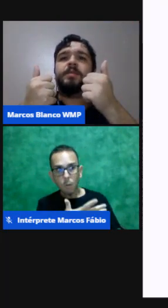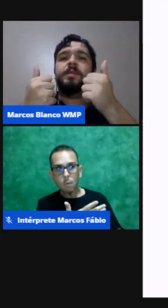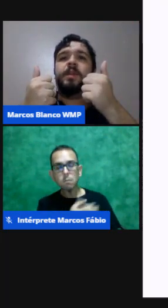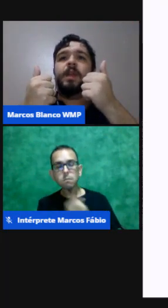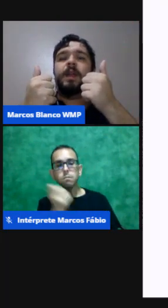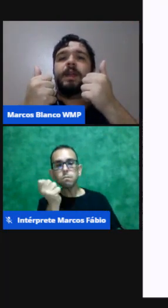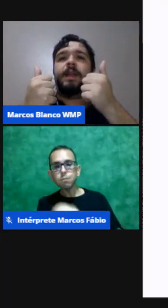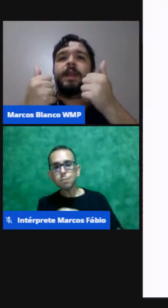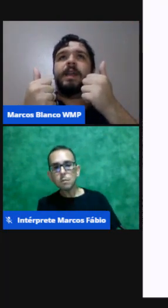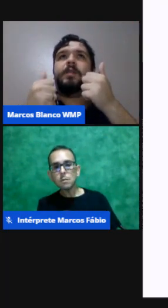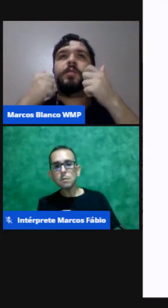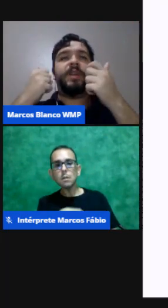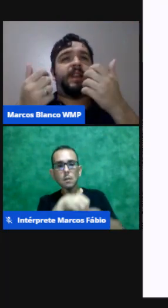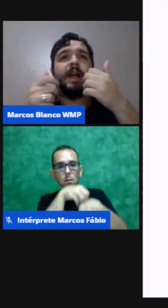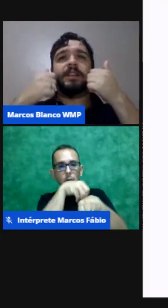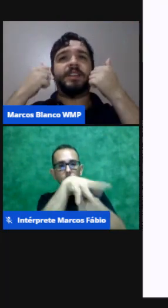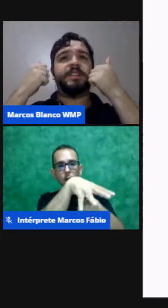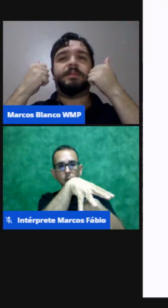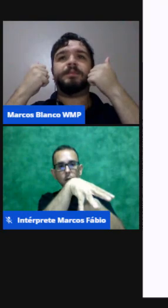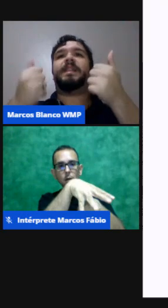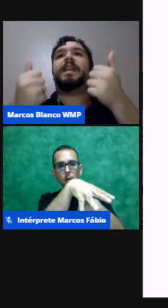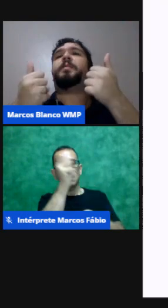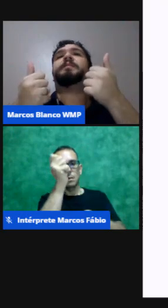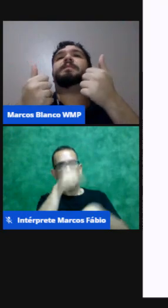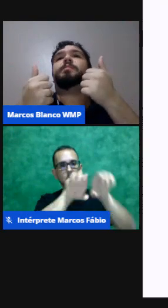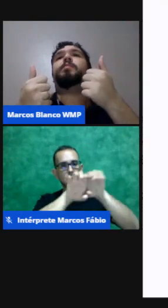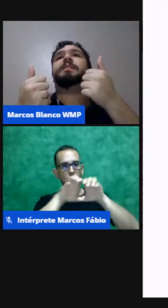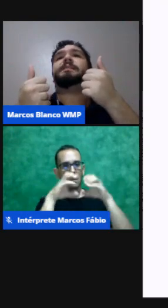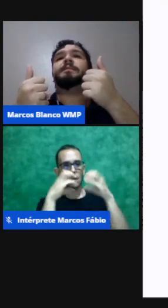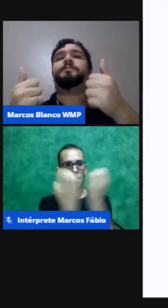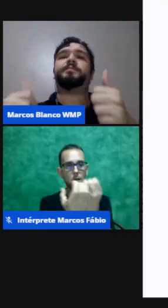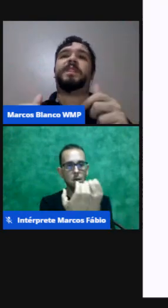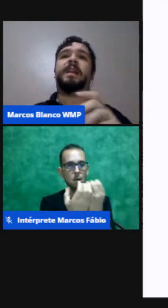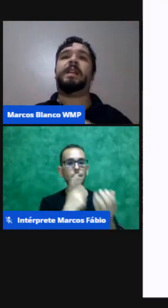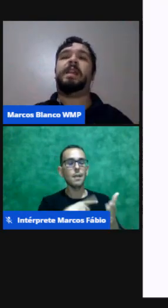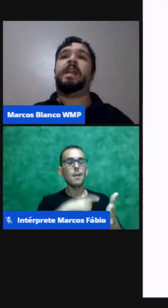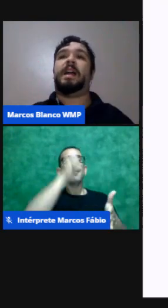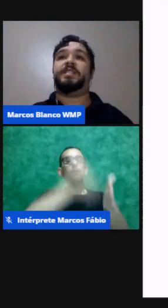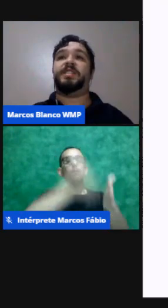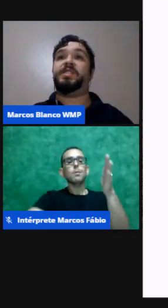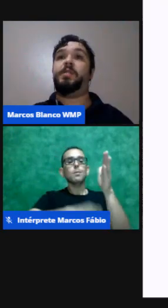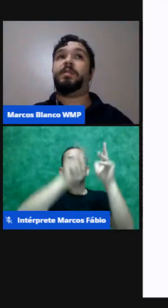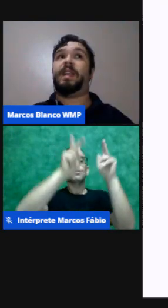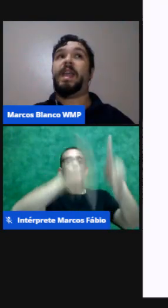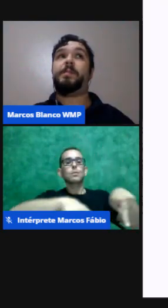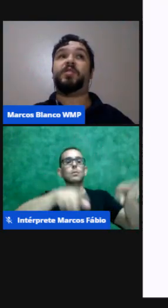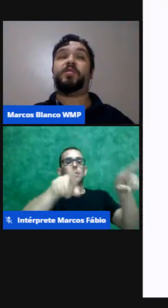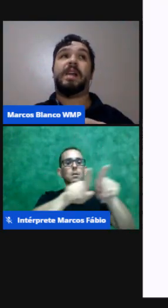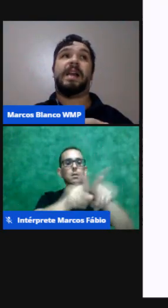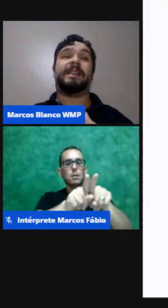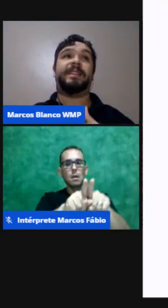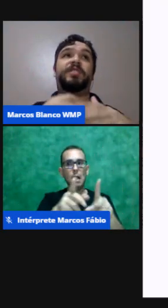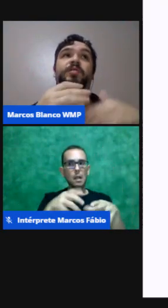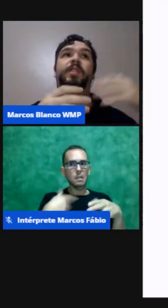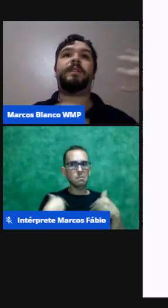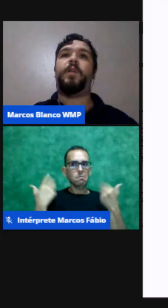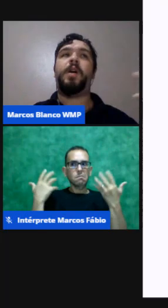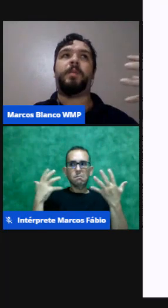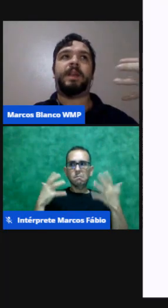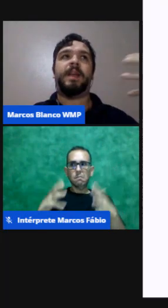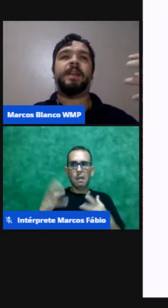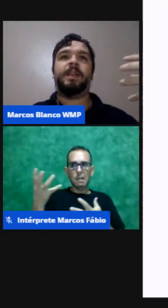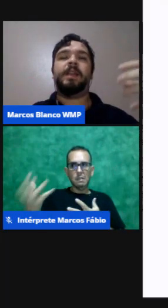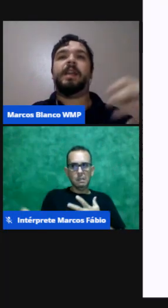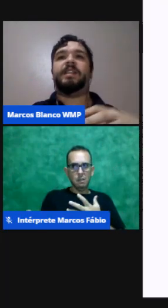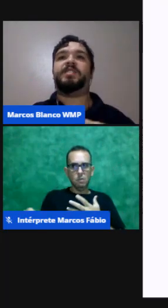Graças ao engajamento comunitário, a gente tem uma aprovação da população. Tá? A gente não quer que a pessoa aceite de